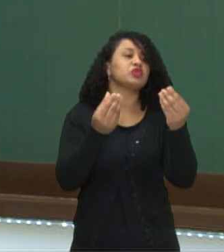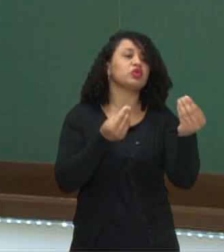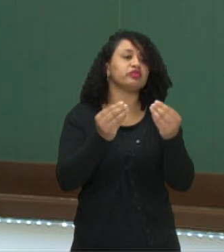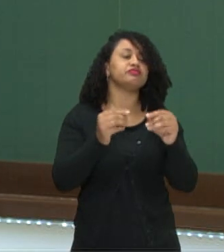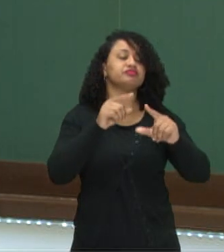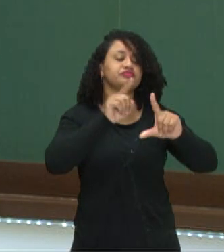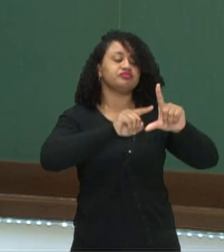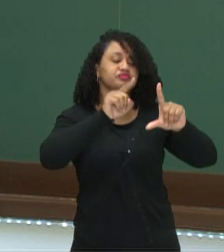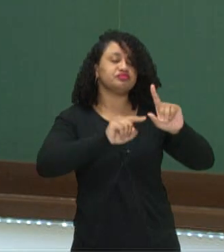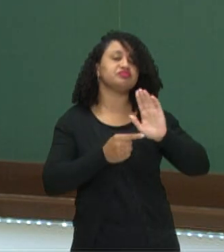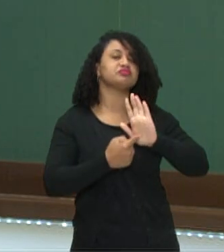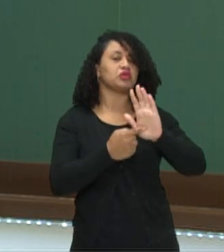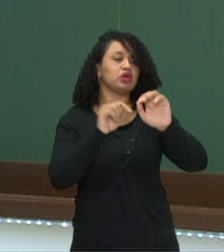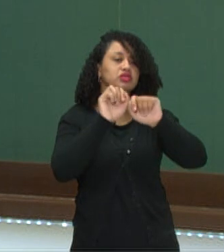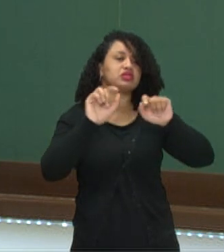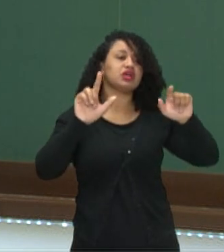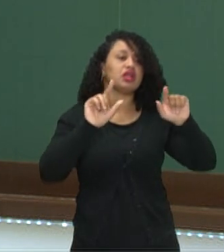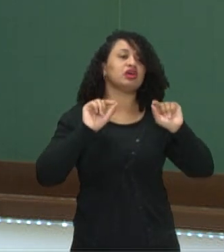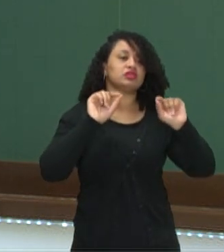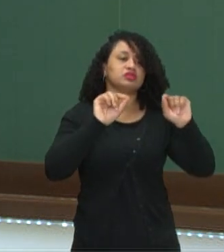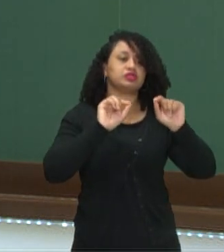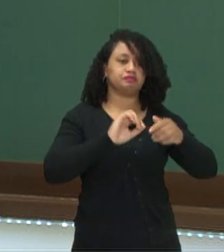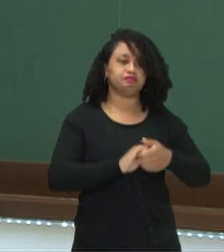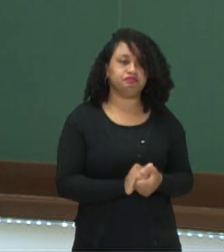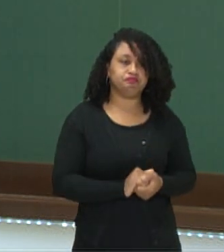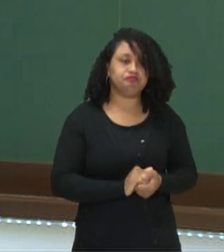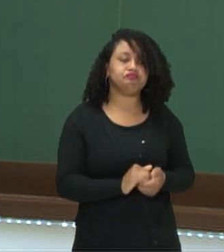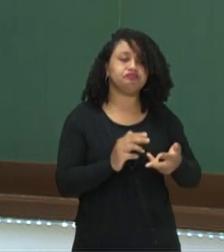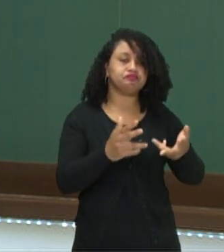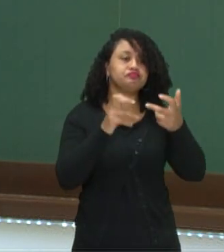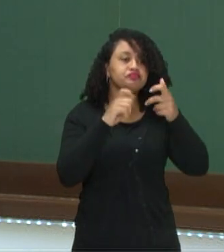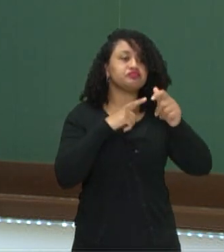mostra muito sobre isso, né? Vejam, você tem um